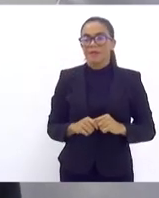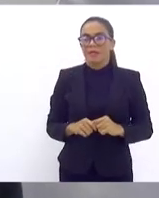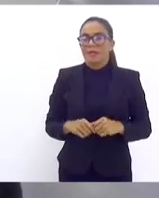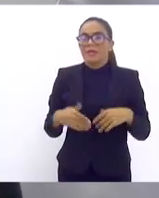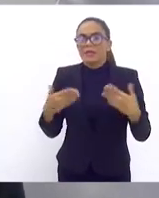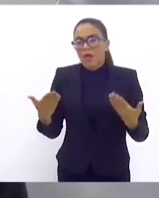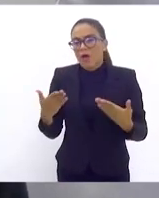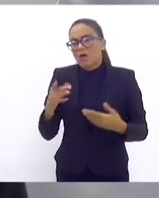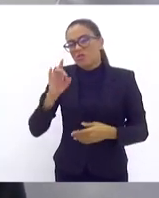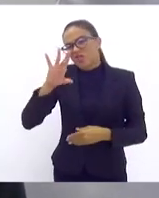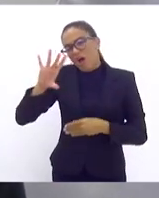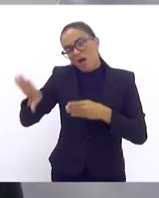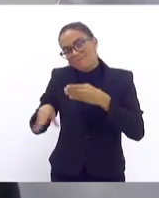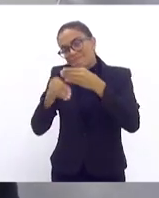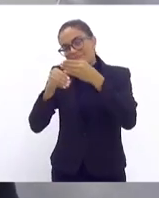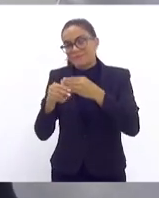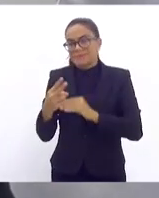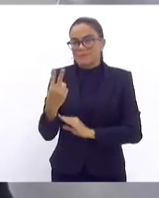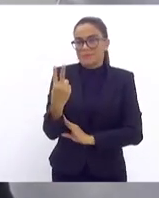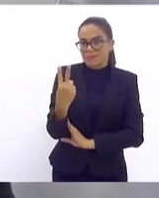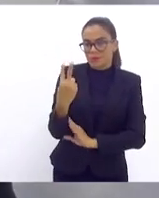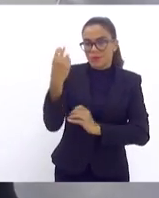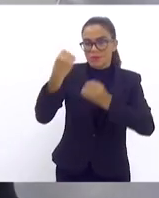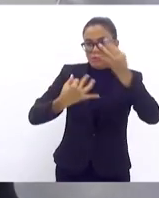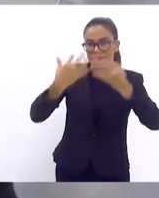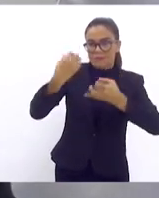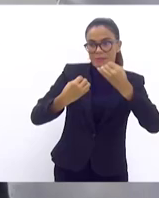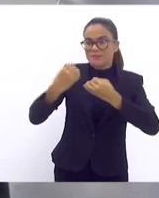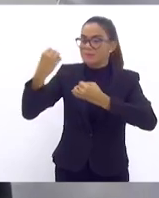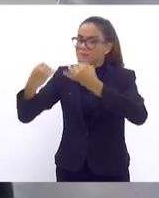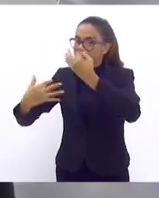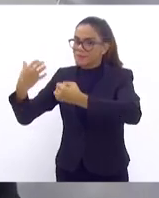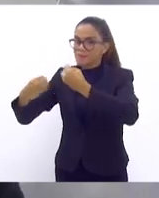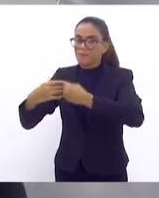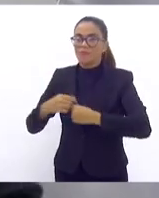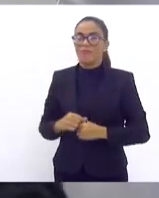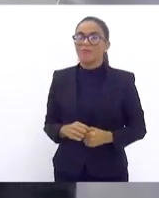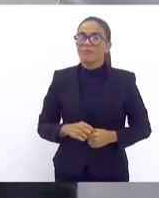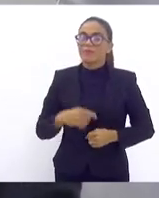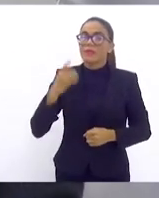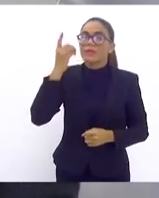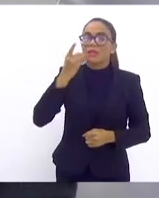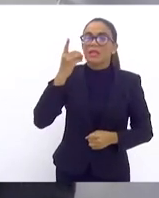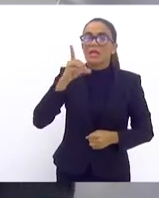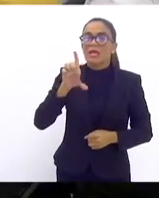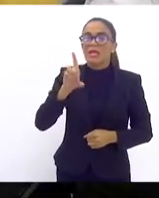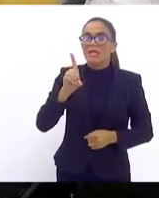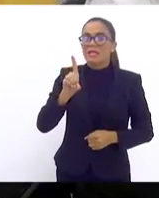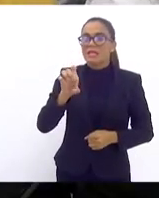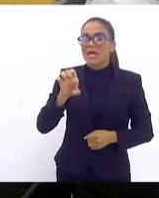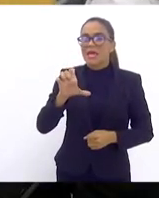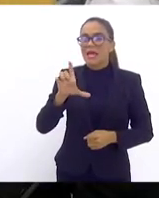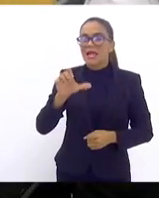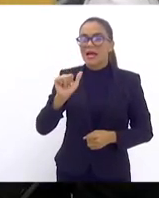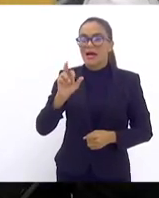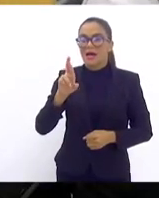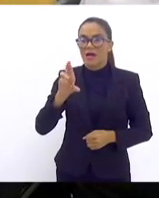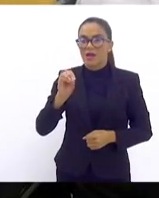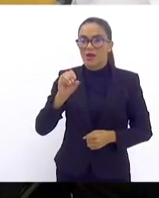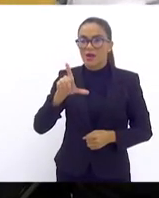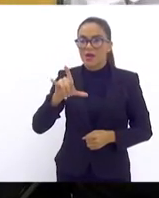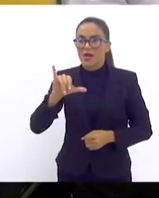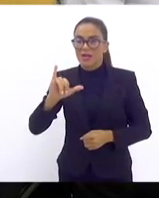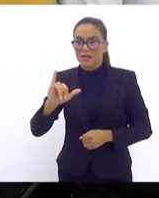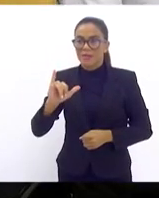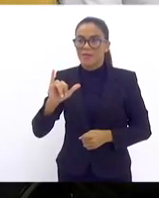Então, só para fazer essas duas explicações. Deputado Delaroli. Presidente, não é nem o INEA.